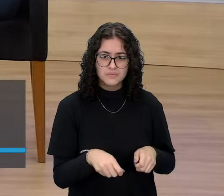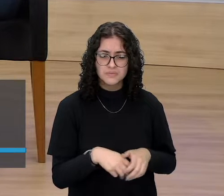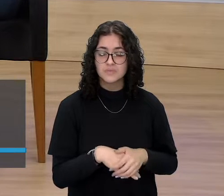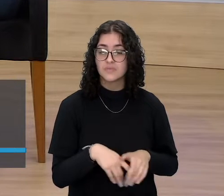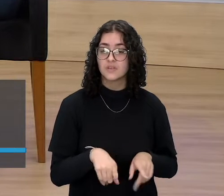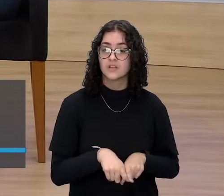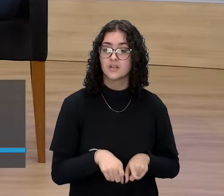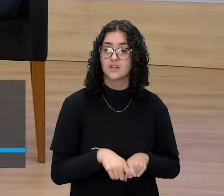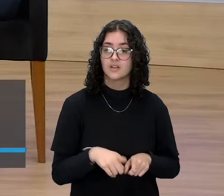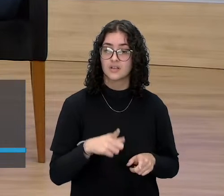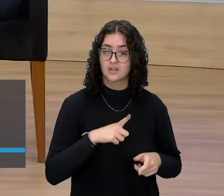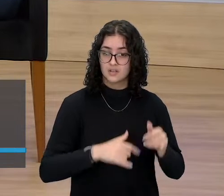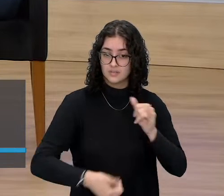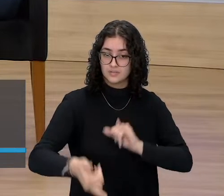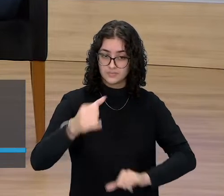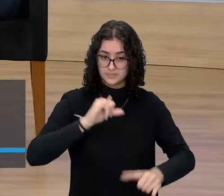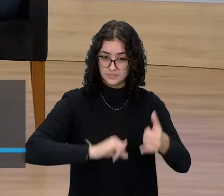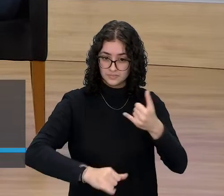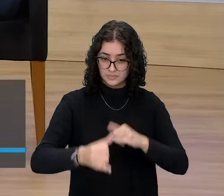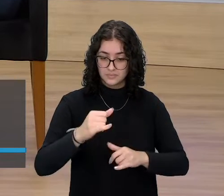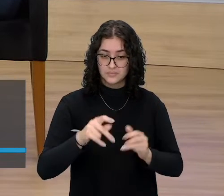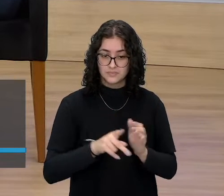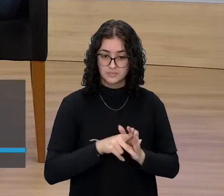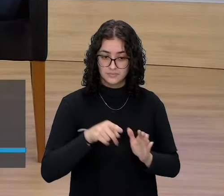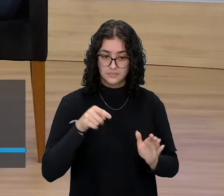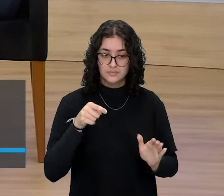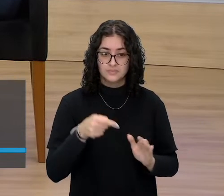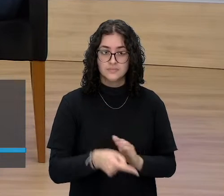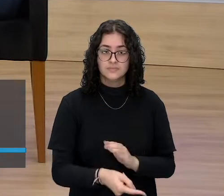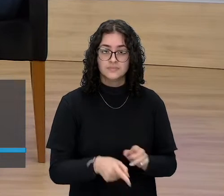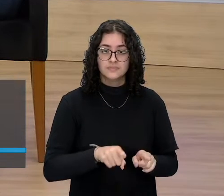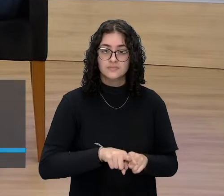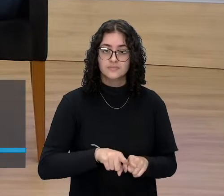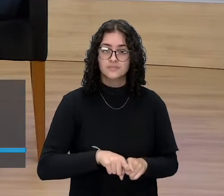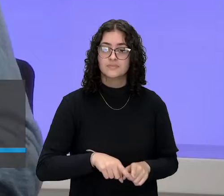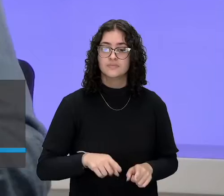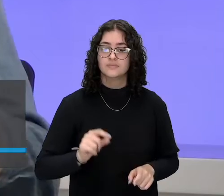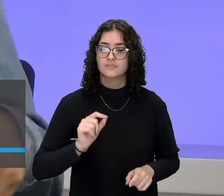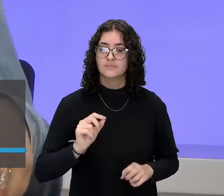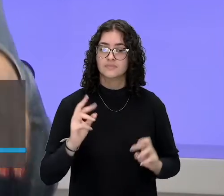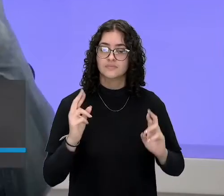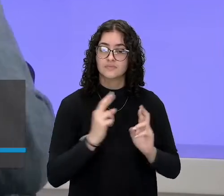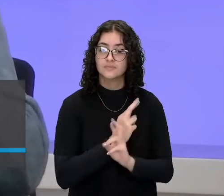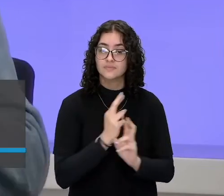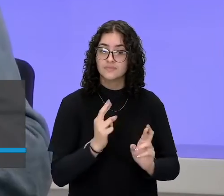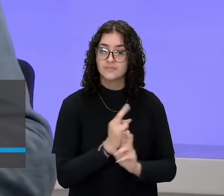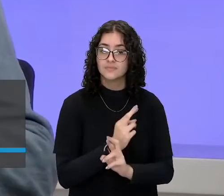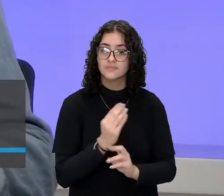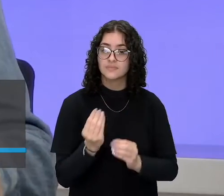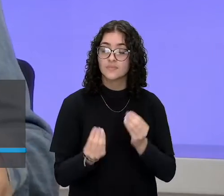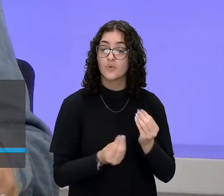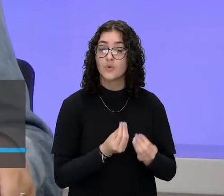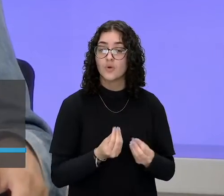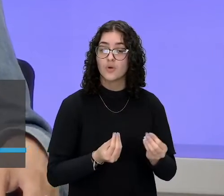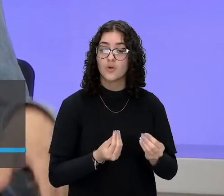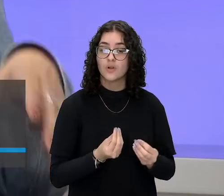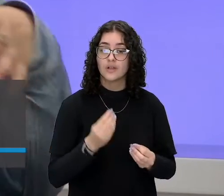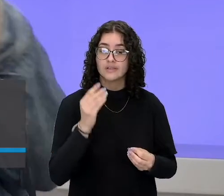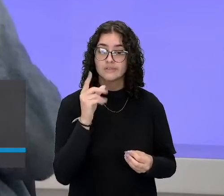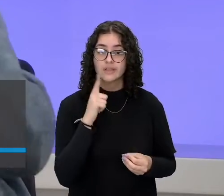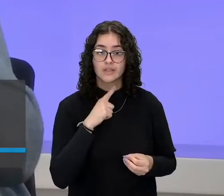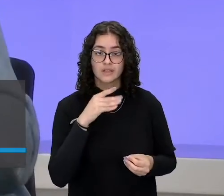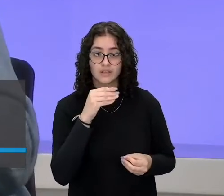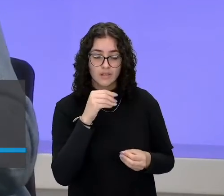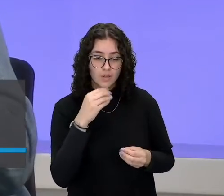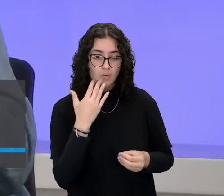justamente sobre química, que é o que a gente está trazendo para esse aprofundamento, e uma relação de solubilidade, de sais,